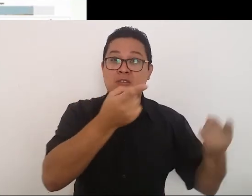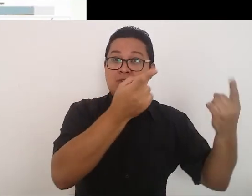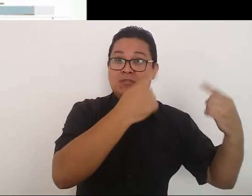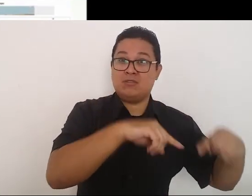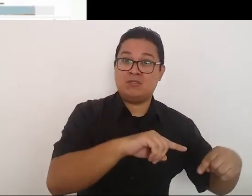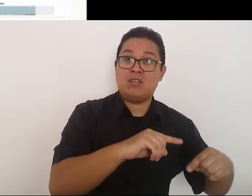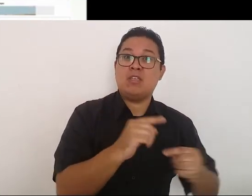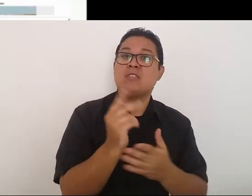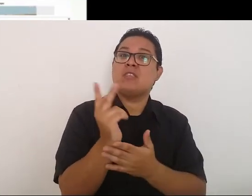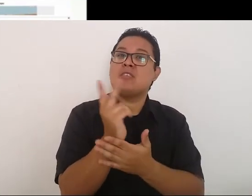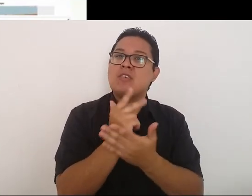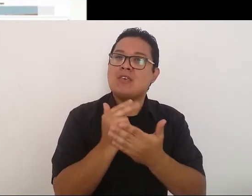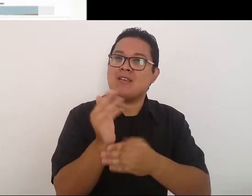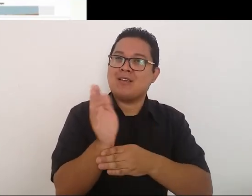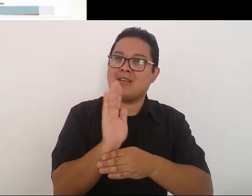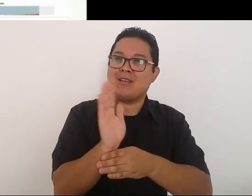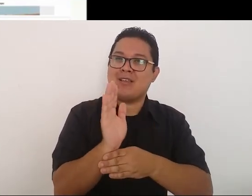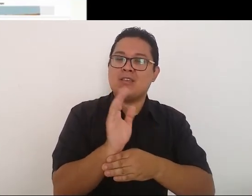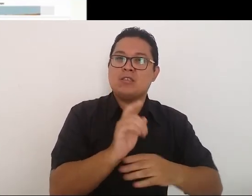a maioria das bolinhas